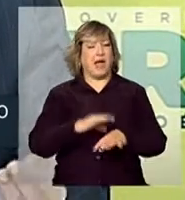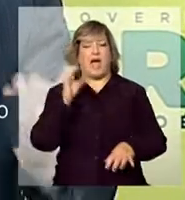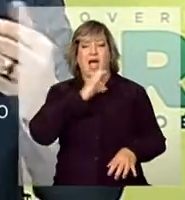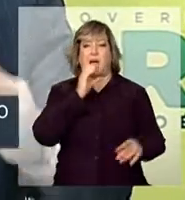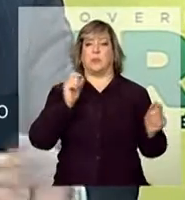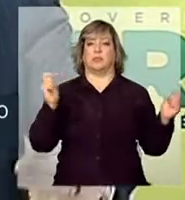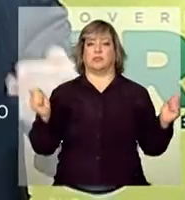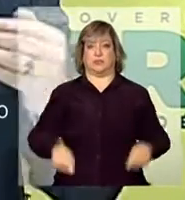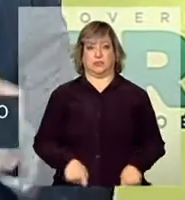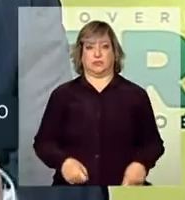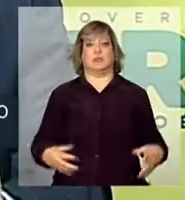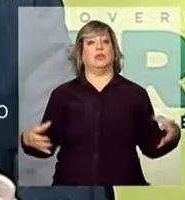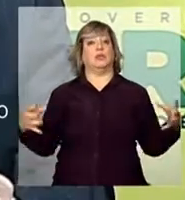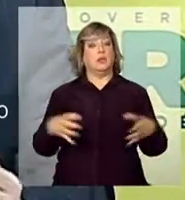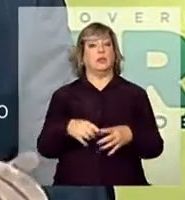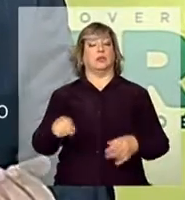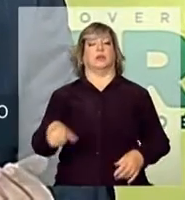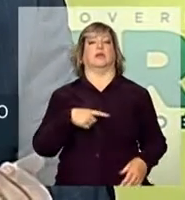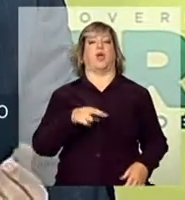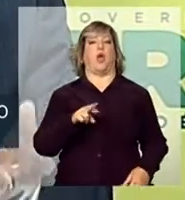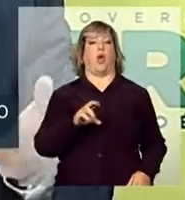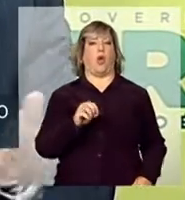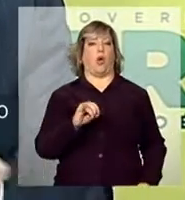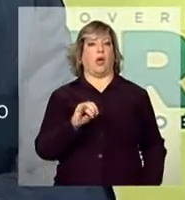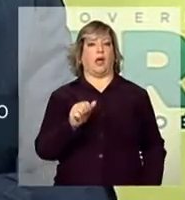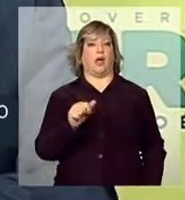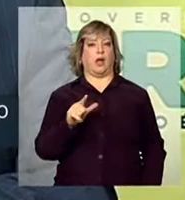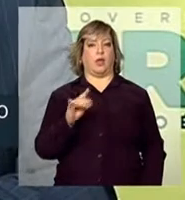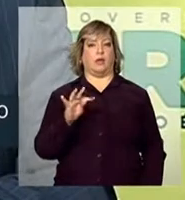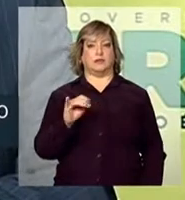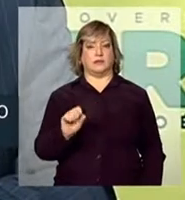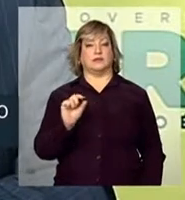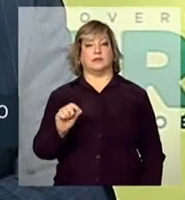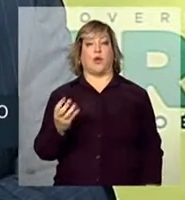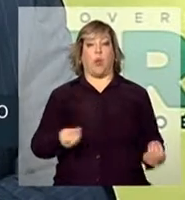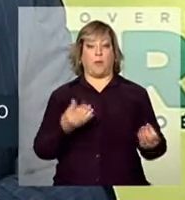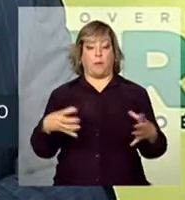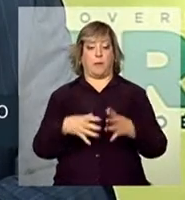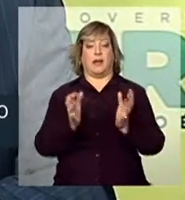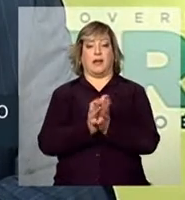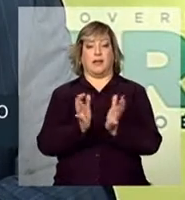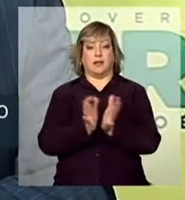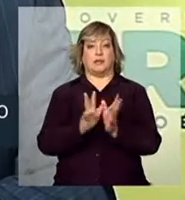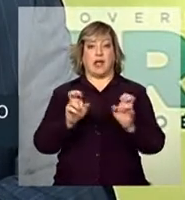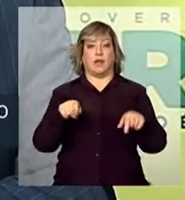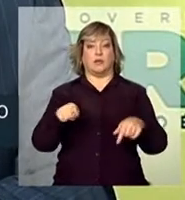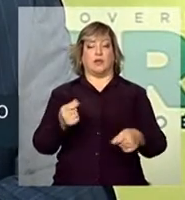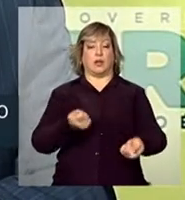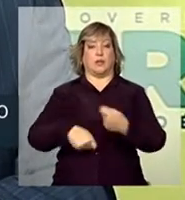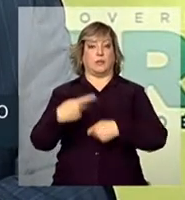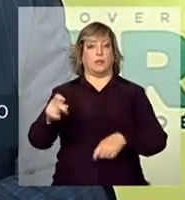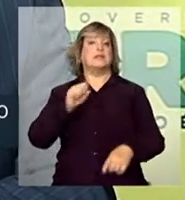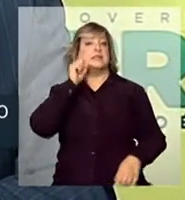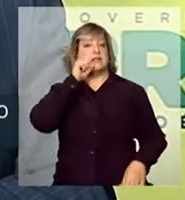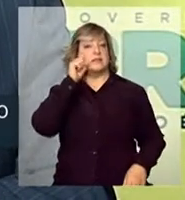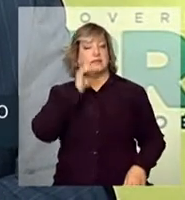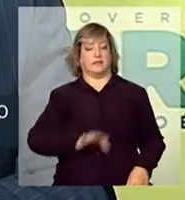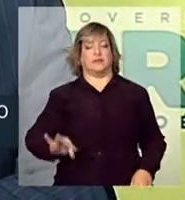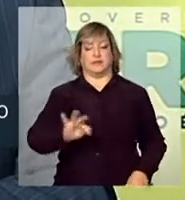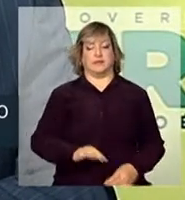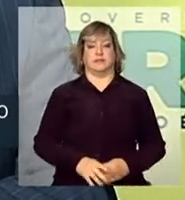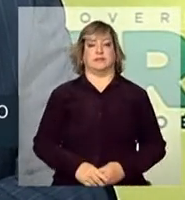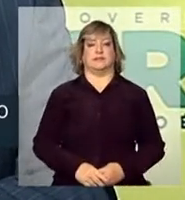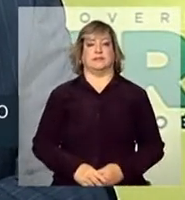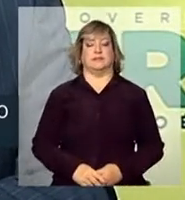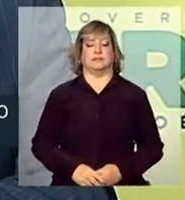possível incluindo os olhos como Paty como aprovou a comissão de assuntos econômicos do Senado Federal isso